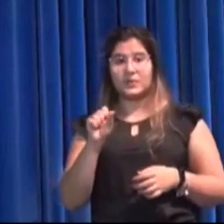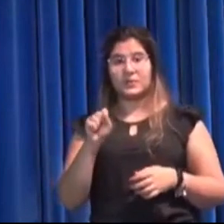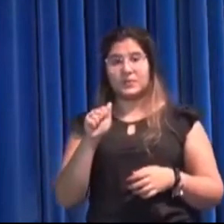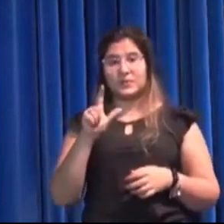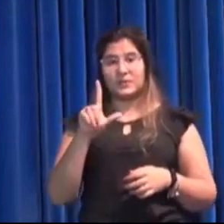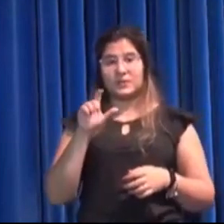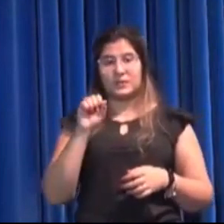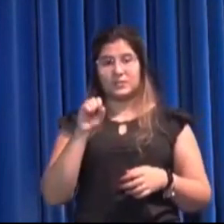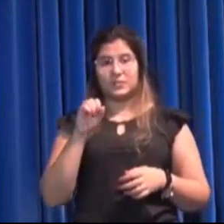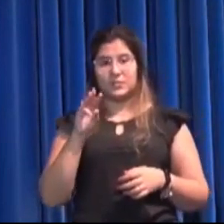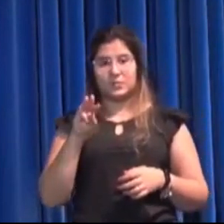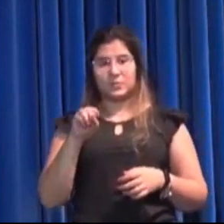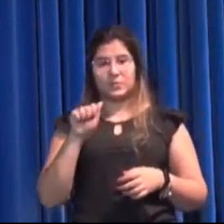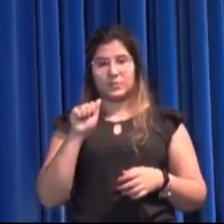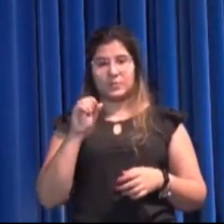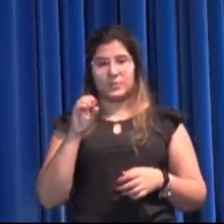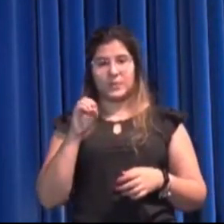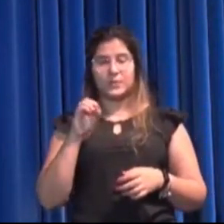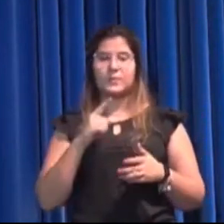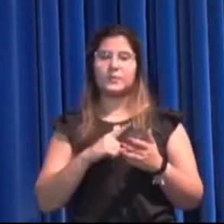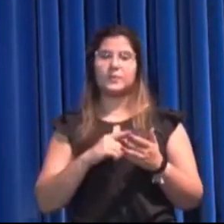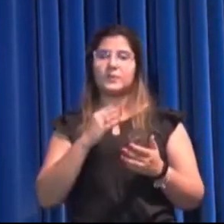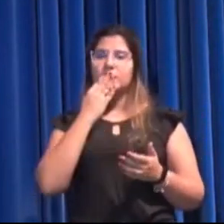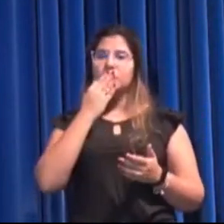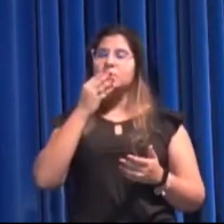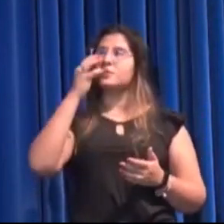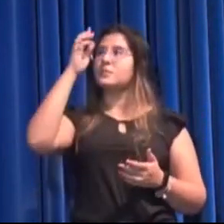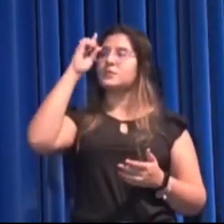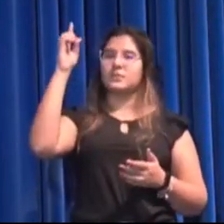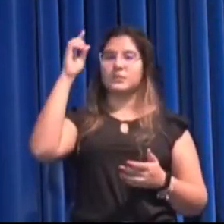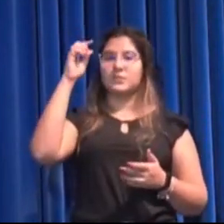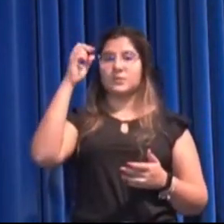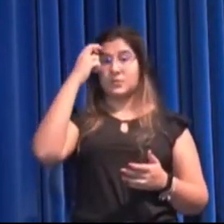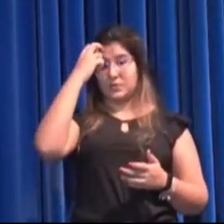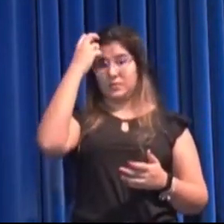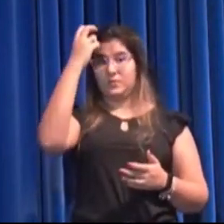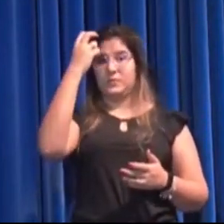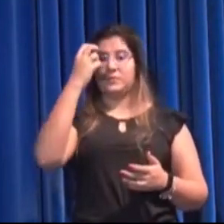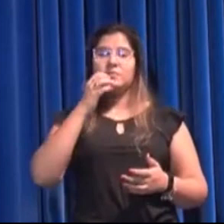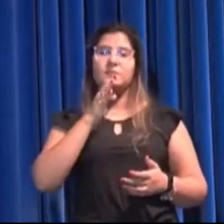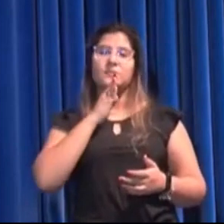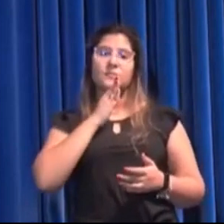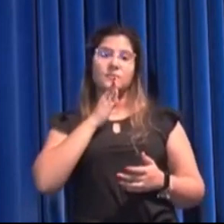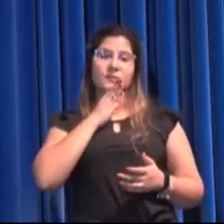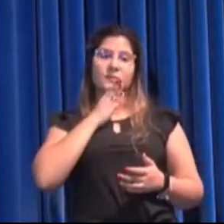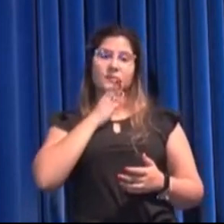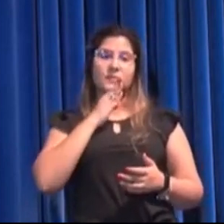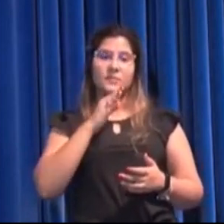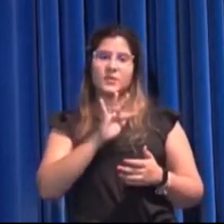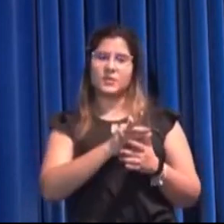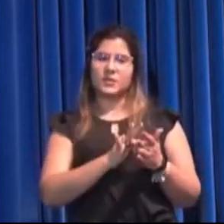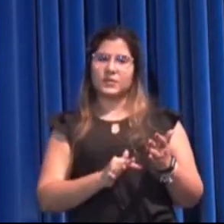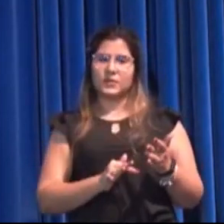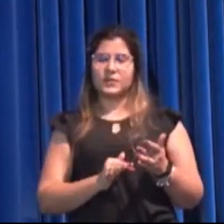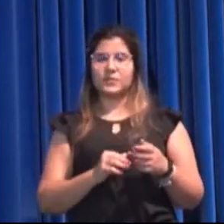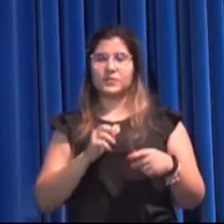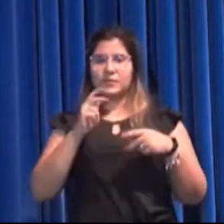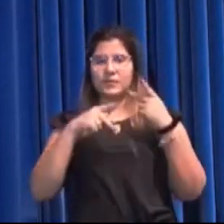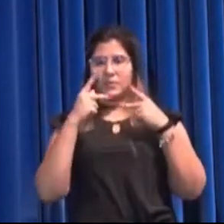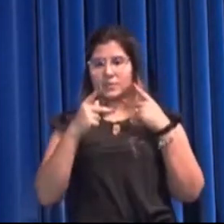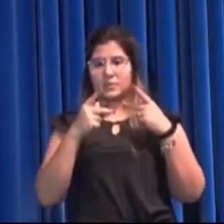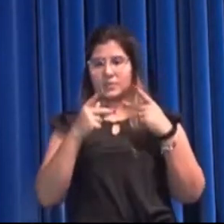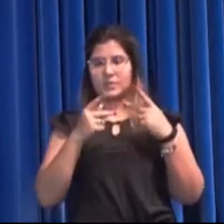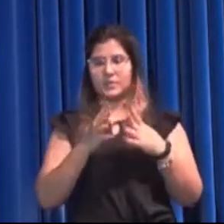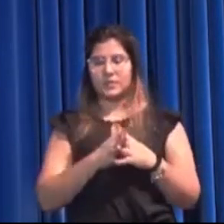Sabedoria e conhecimento. Sabedoria e conhecimento. O que diz lá o texto de Tiago 4,